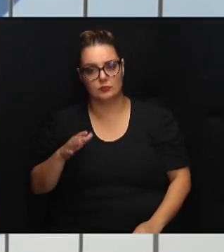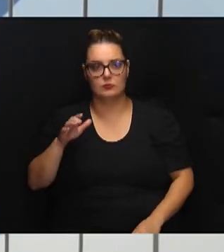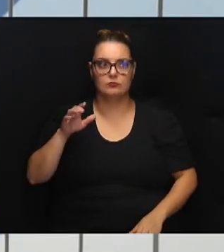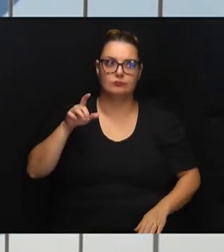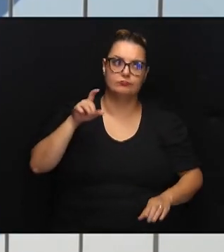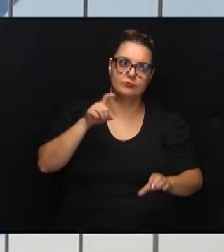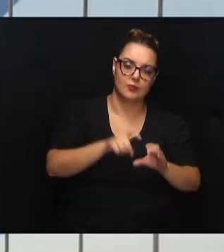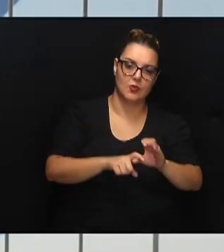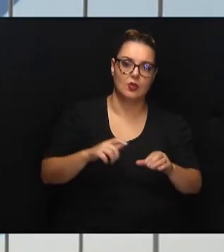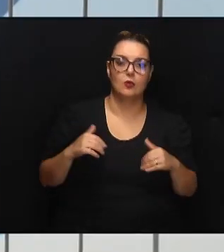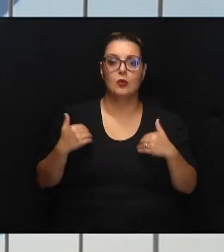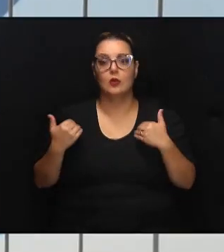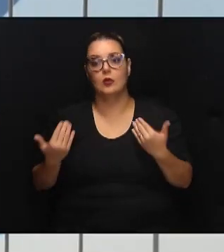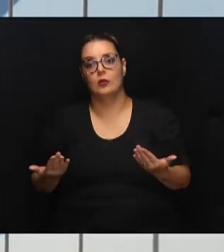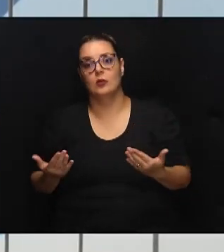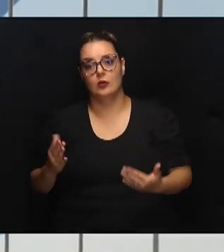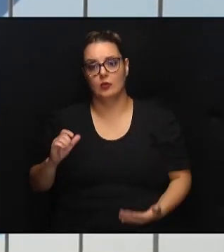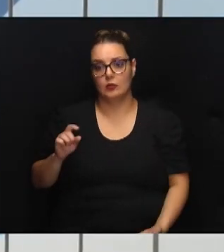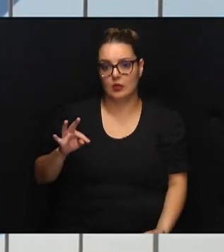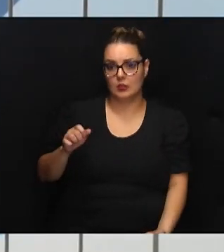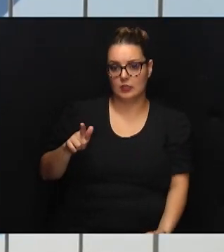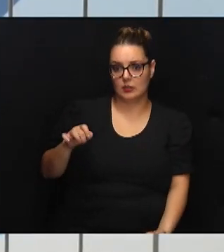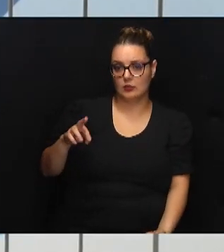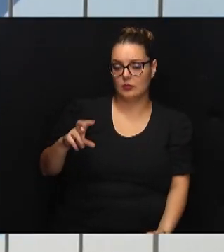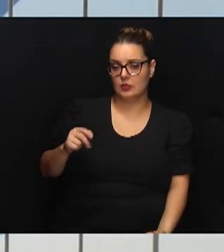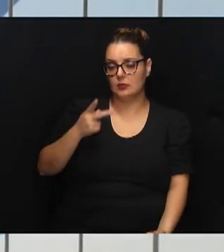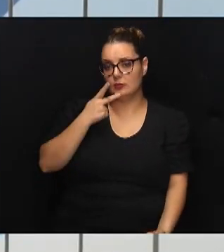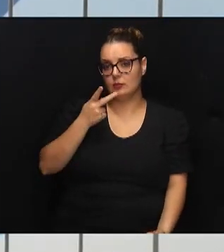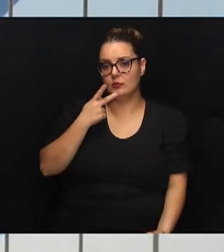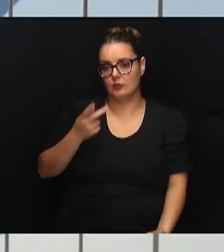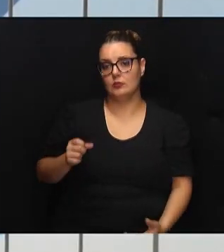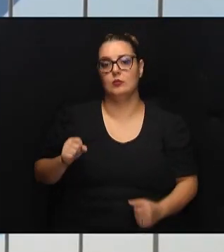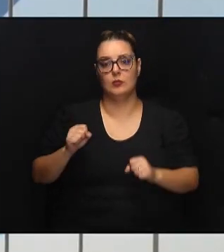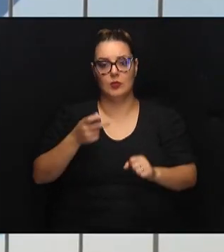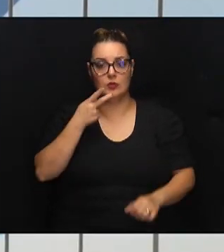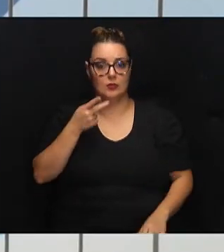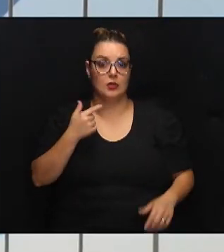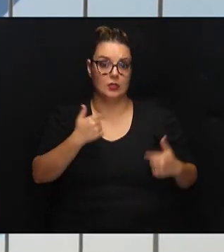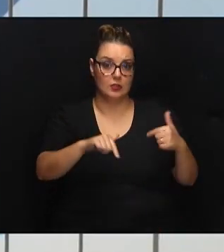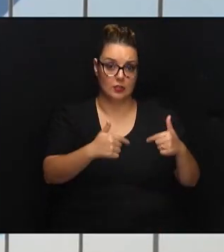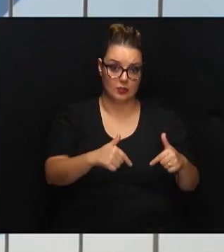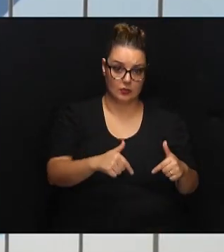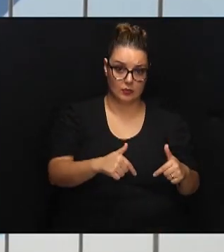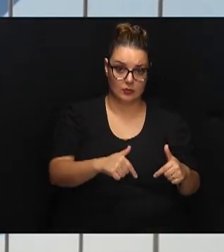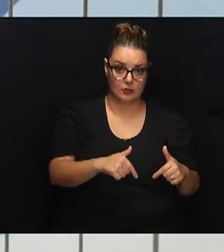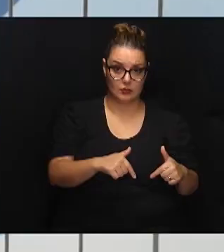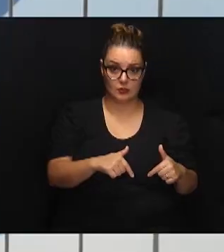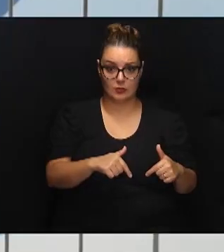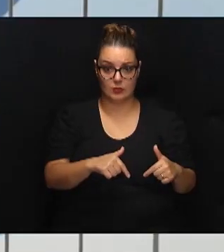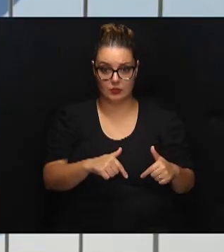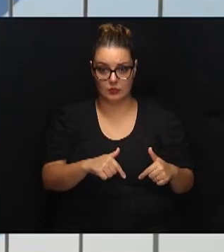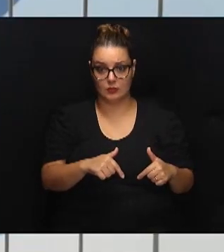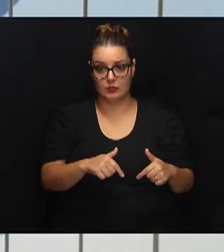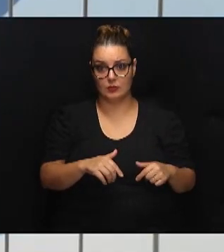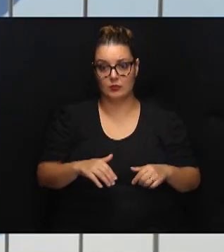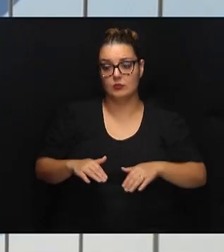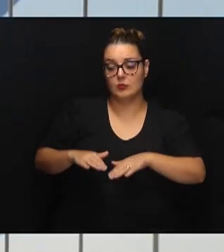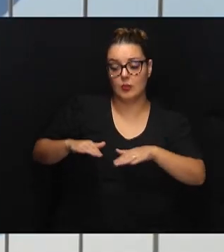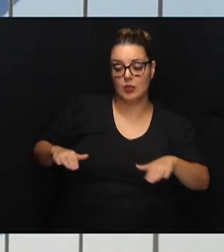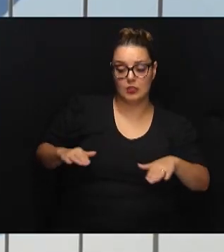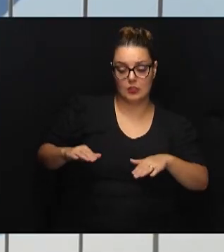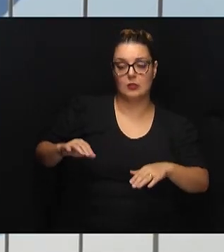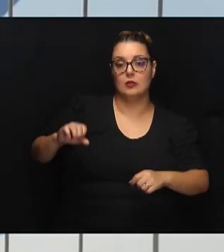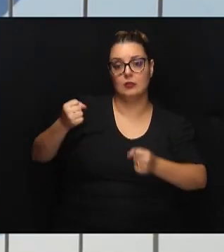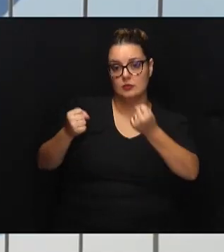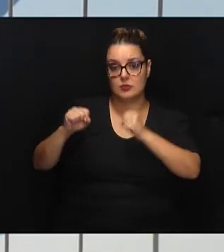de qual categoria eu estou falando. Porque eu posso falar dos trabalhadores que trabalham no chão de fábrica. Sim.